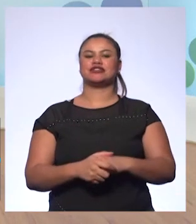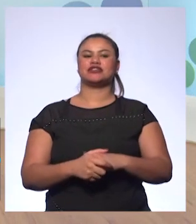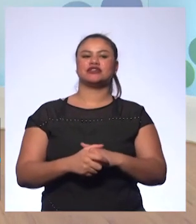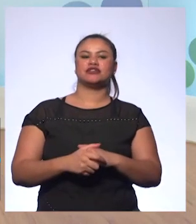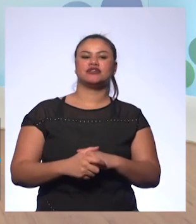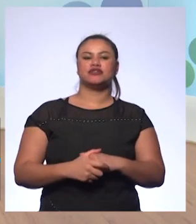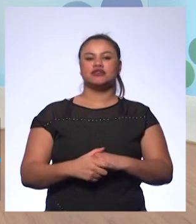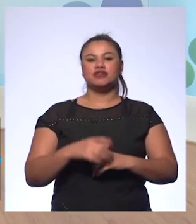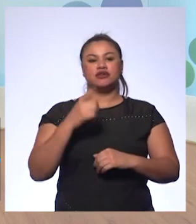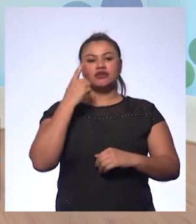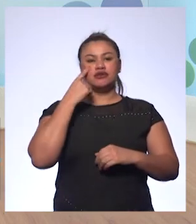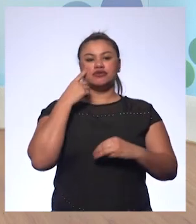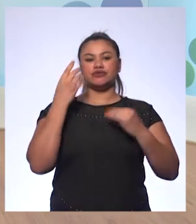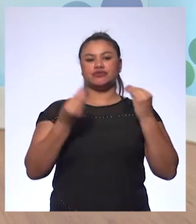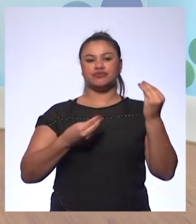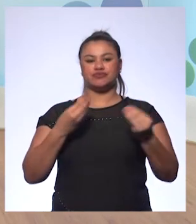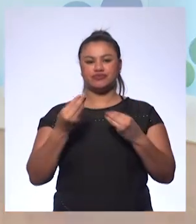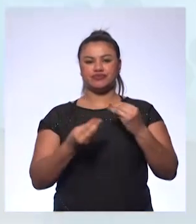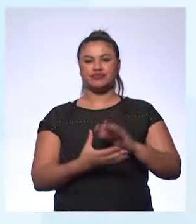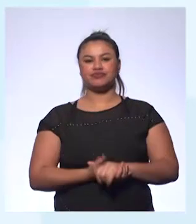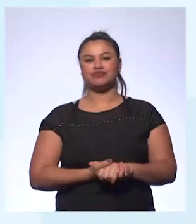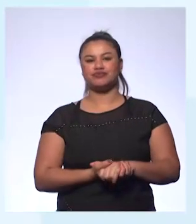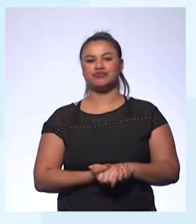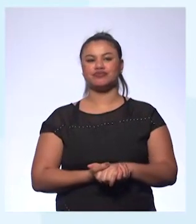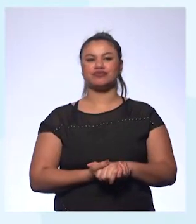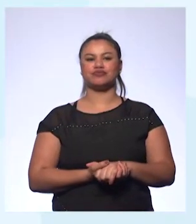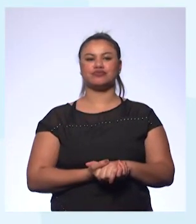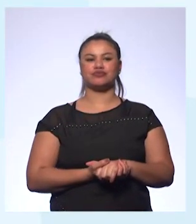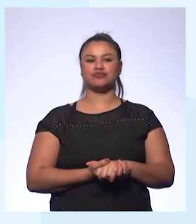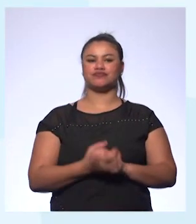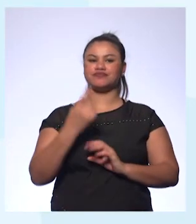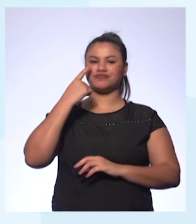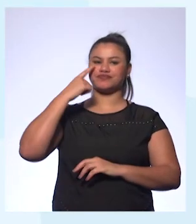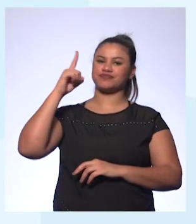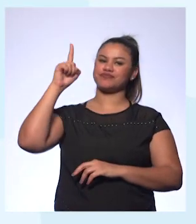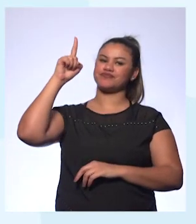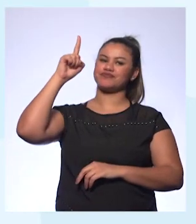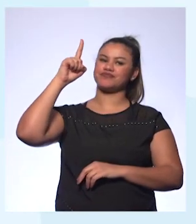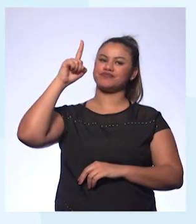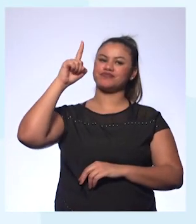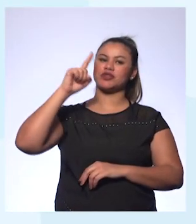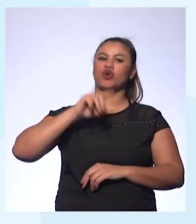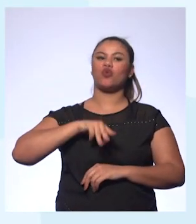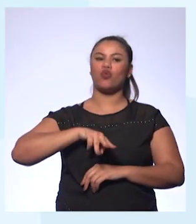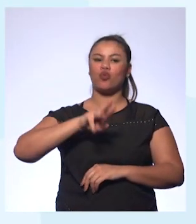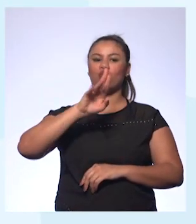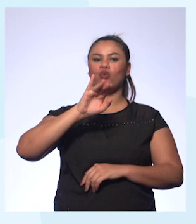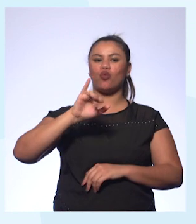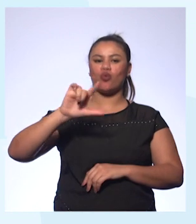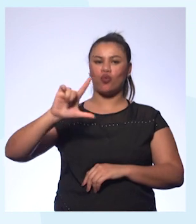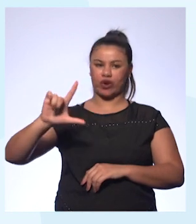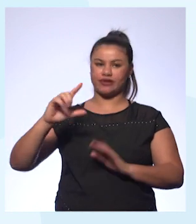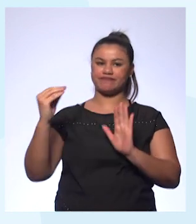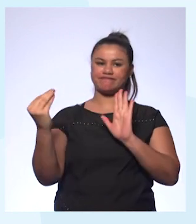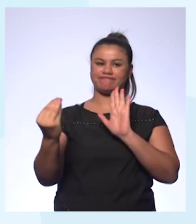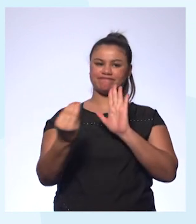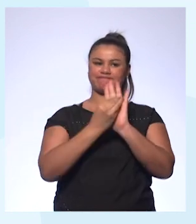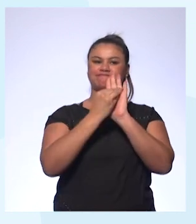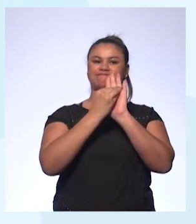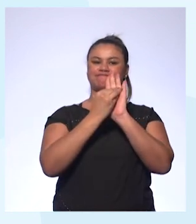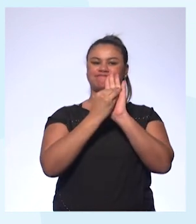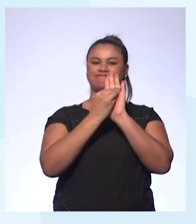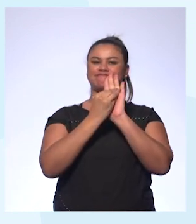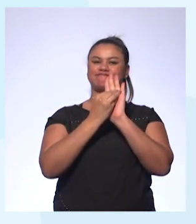colocar duas ó Então vamos ver como vai ficar na tela Então olha lá Day Will Build a router e na Frio então